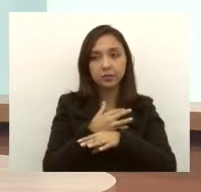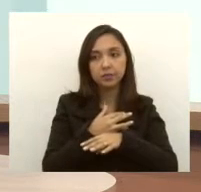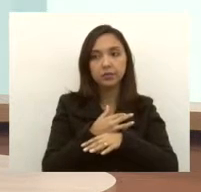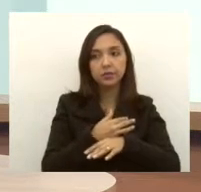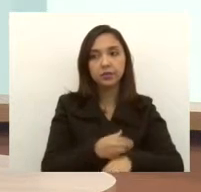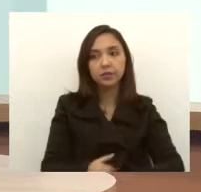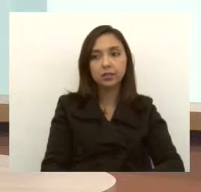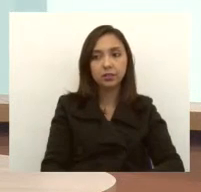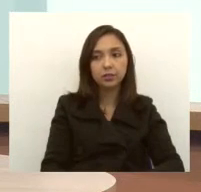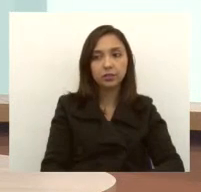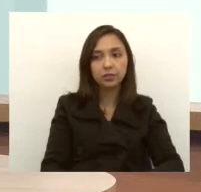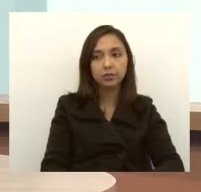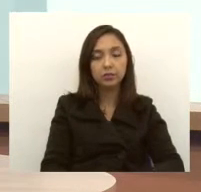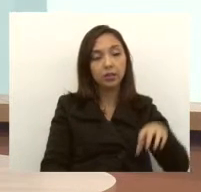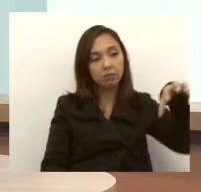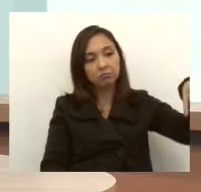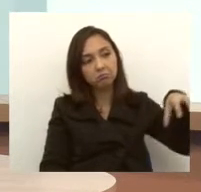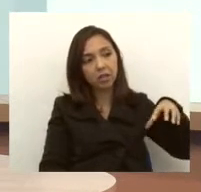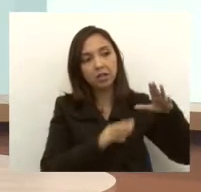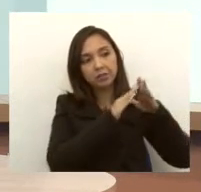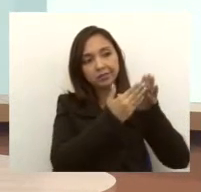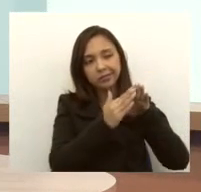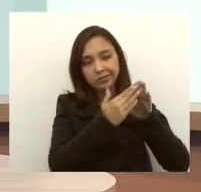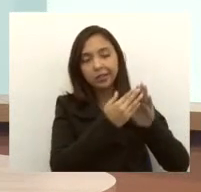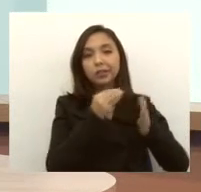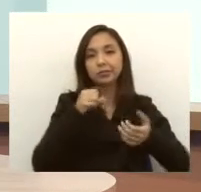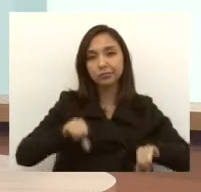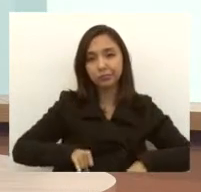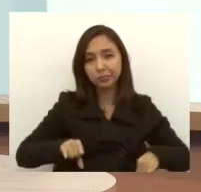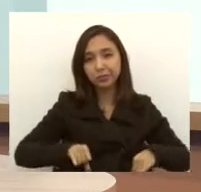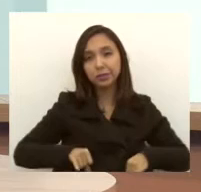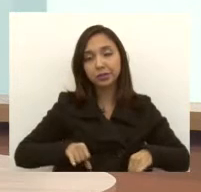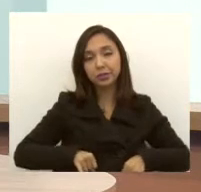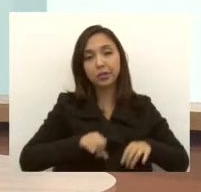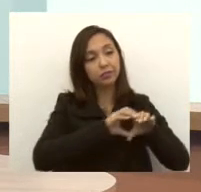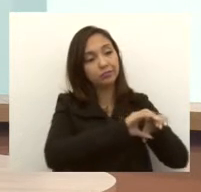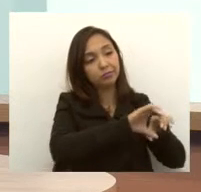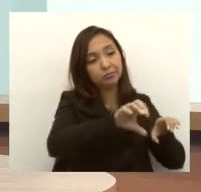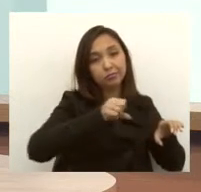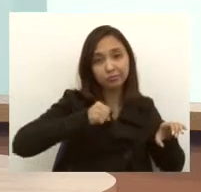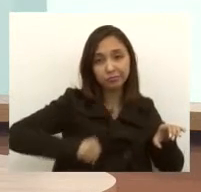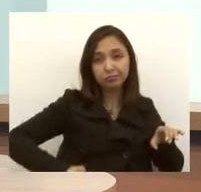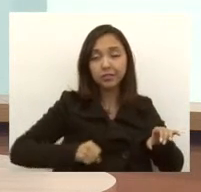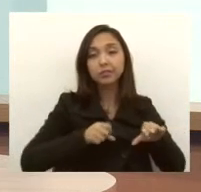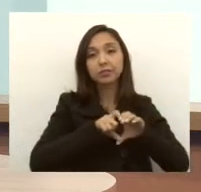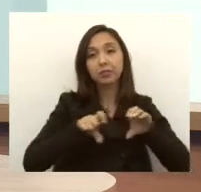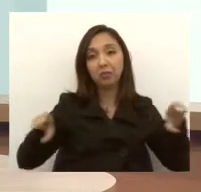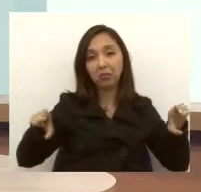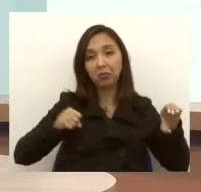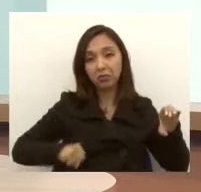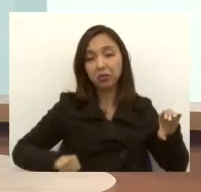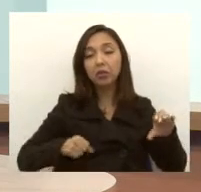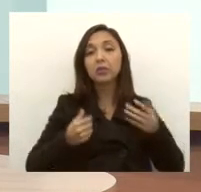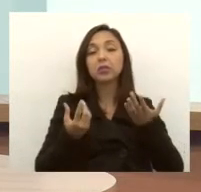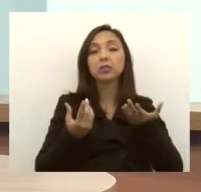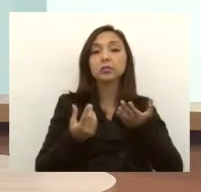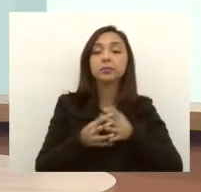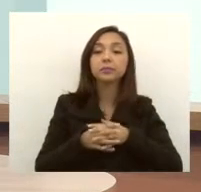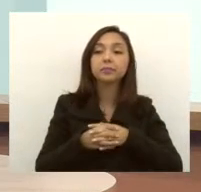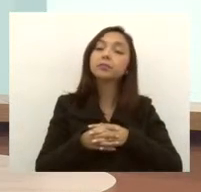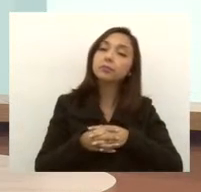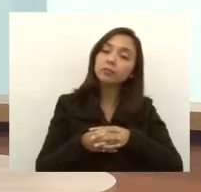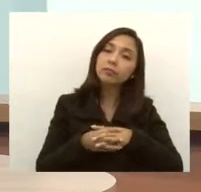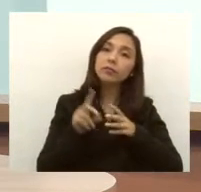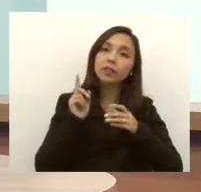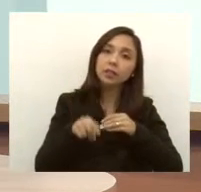principalmente nas áreas periféricas, o quanto sofre com a rede de esgoto, saneamento básico, que isso é